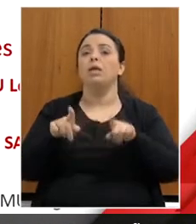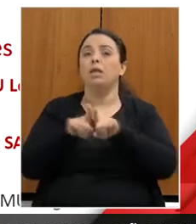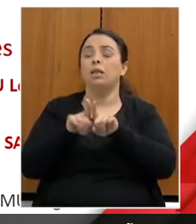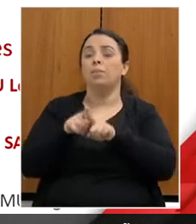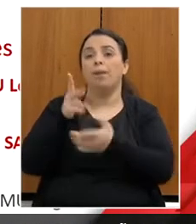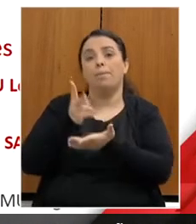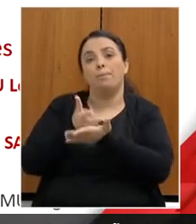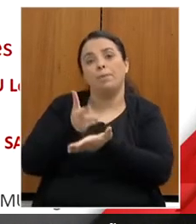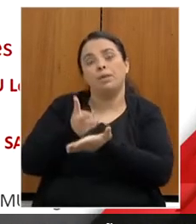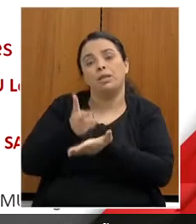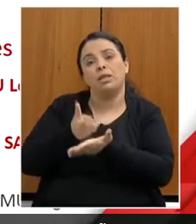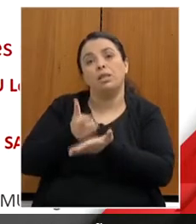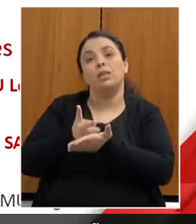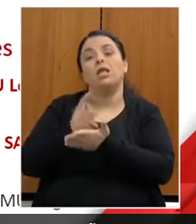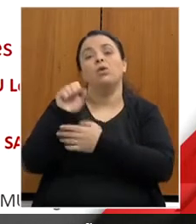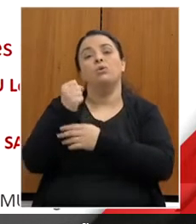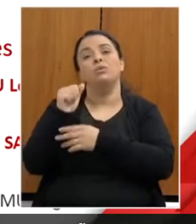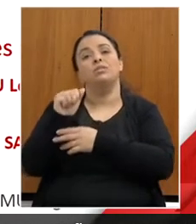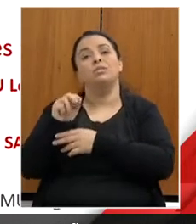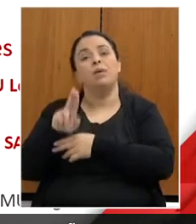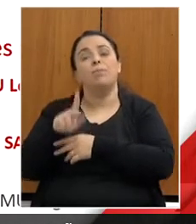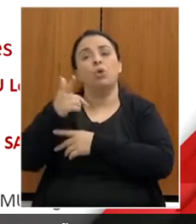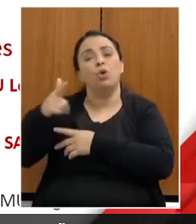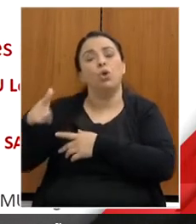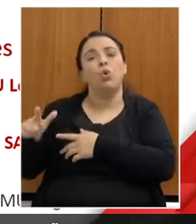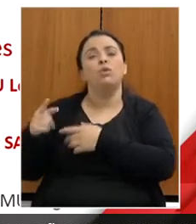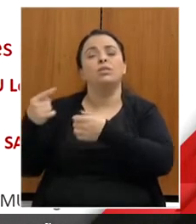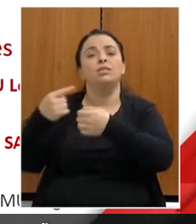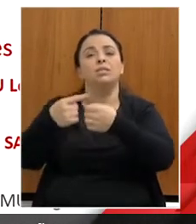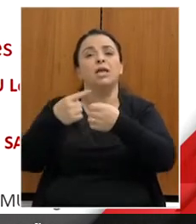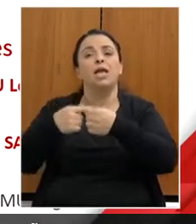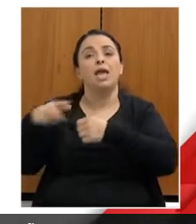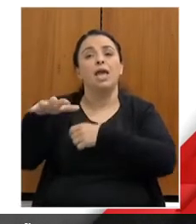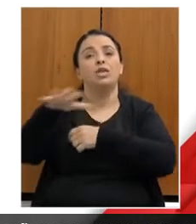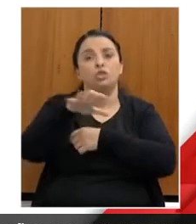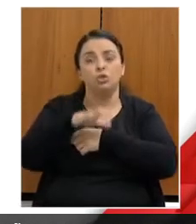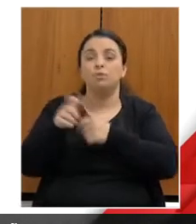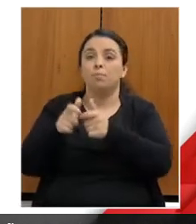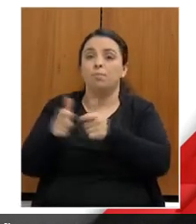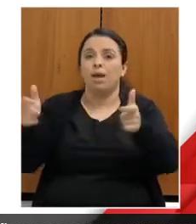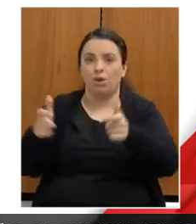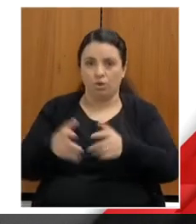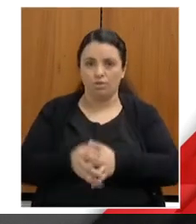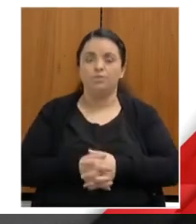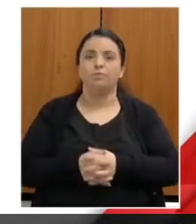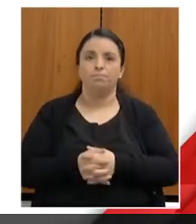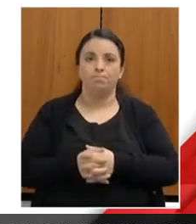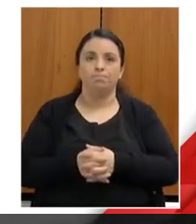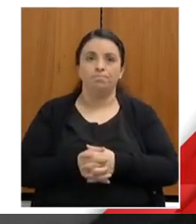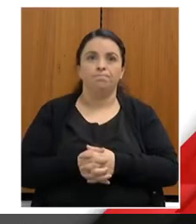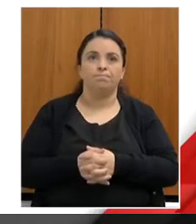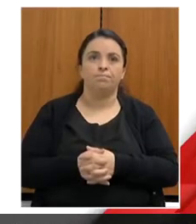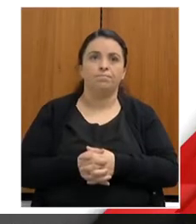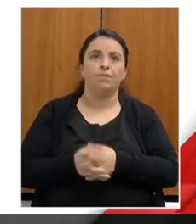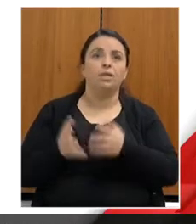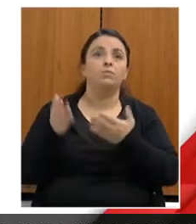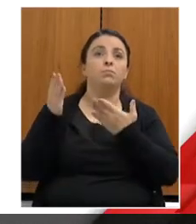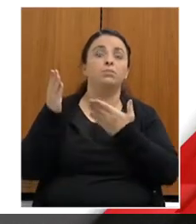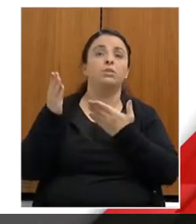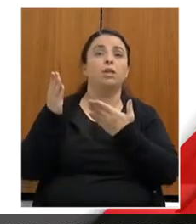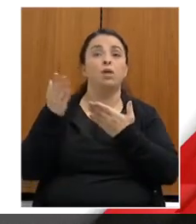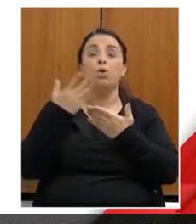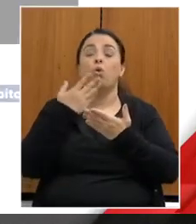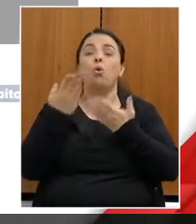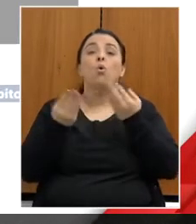regional nas demais macro-regiões. Pode passar. Cenário de Covid. Não tem como não falar de Covid,